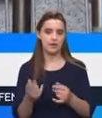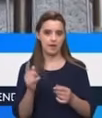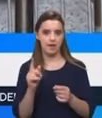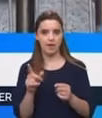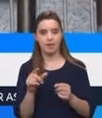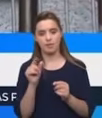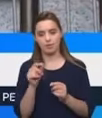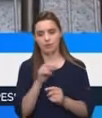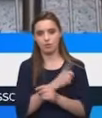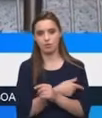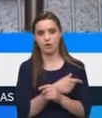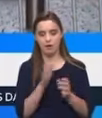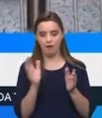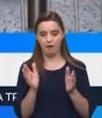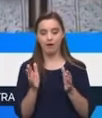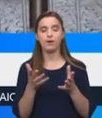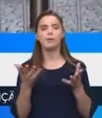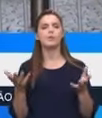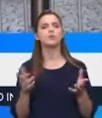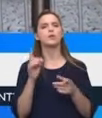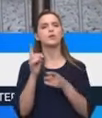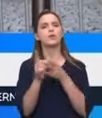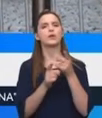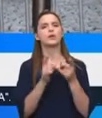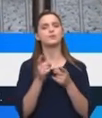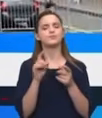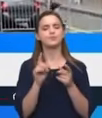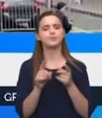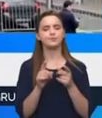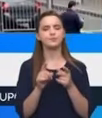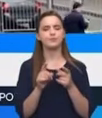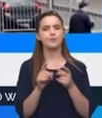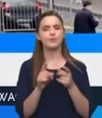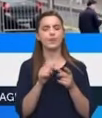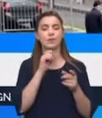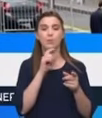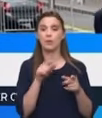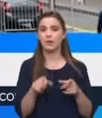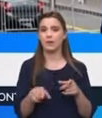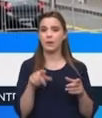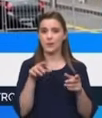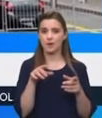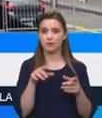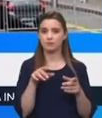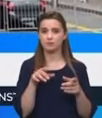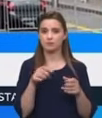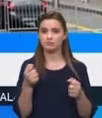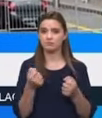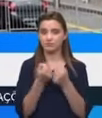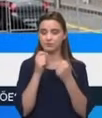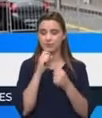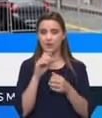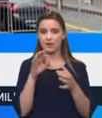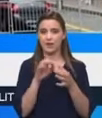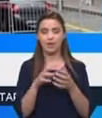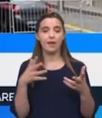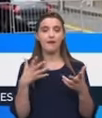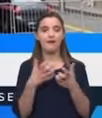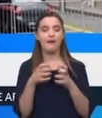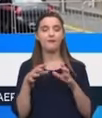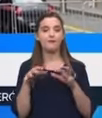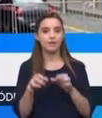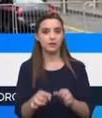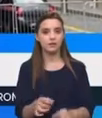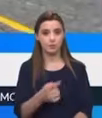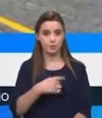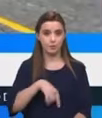ponto que surpreende é que esta afronta seja feita no quadro e no cerne de uma guerra de uma guerra de invasão, para nós,